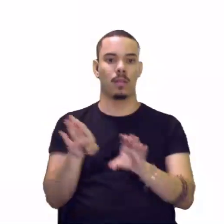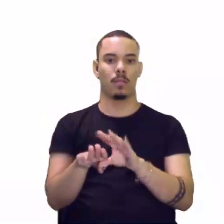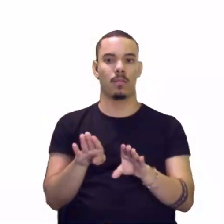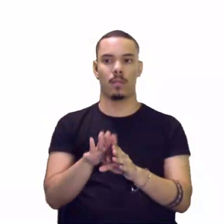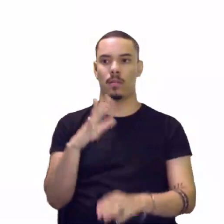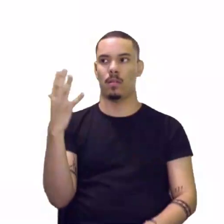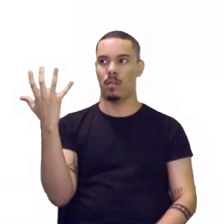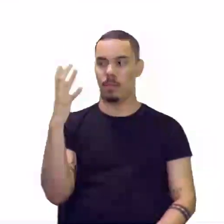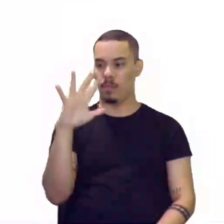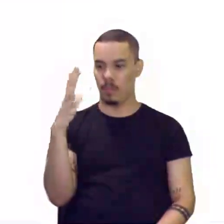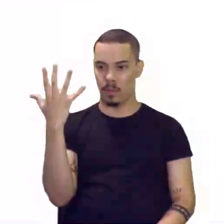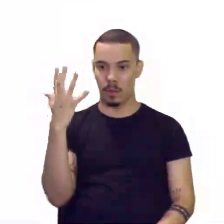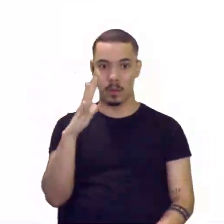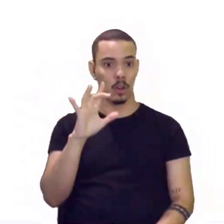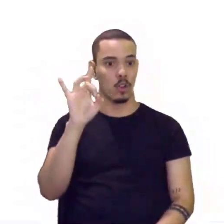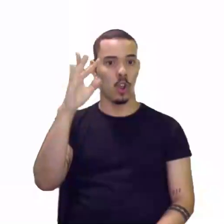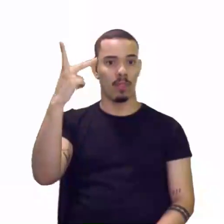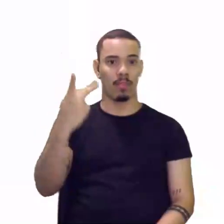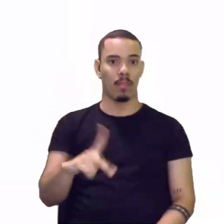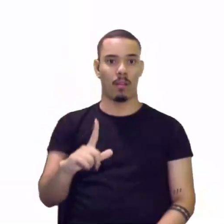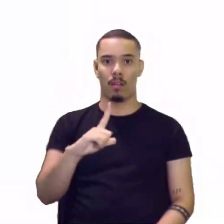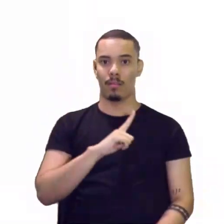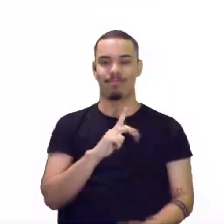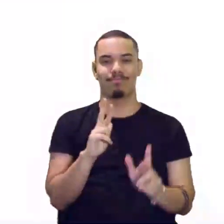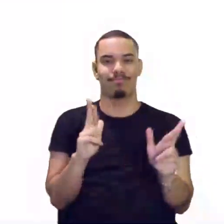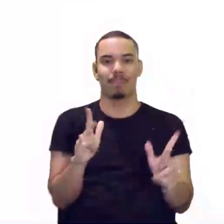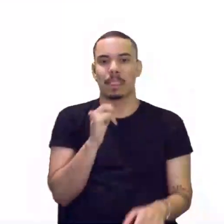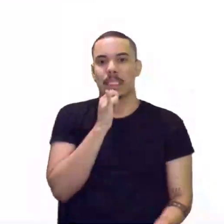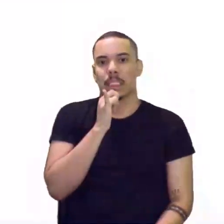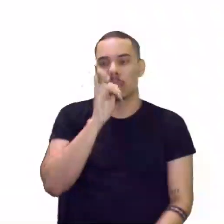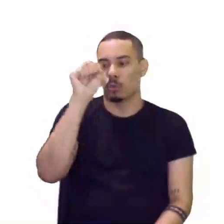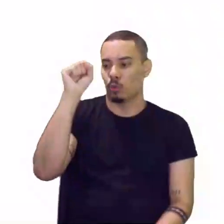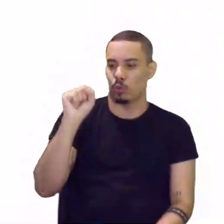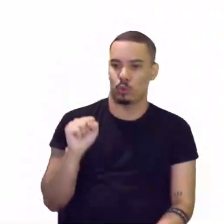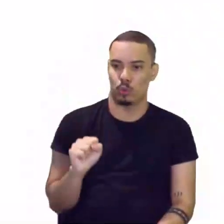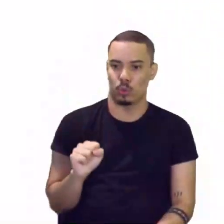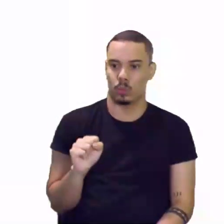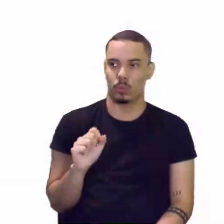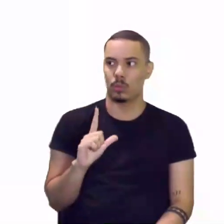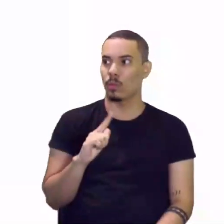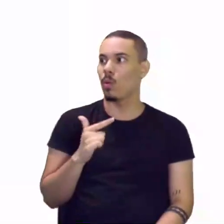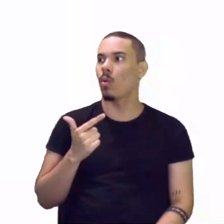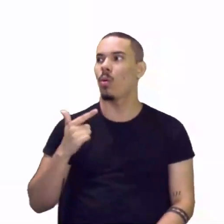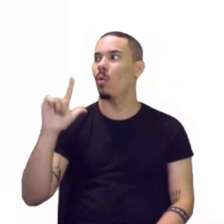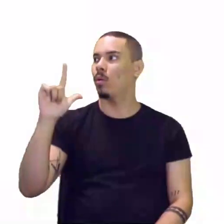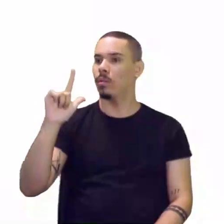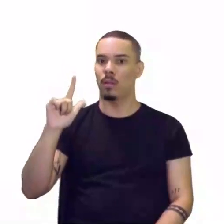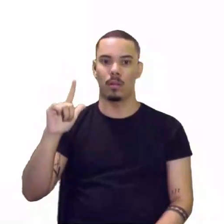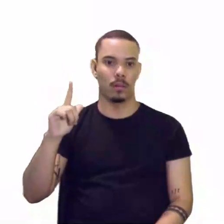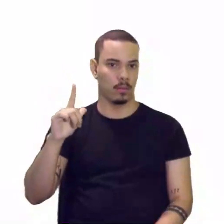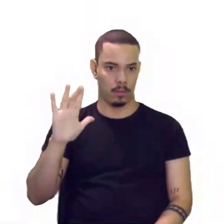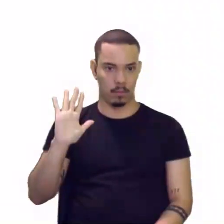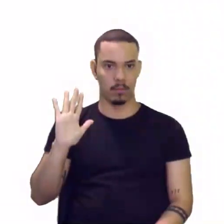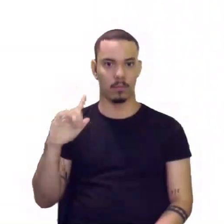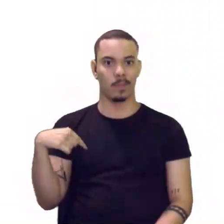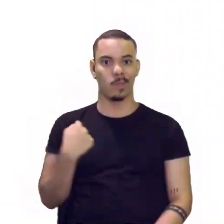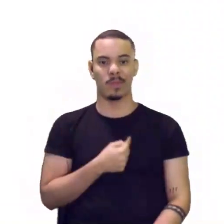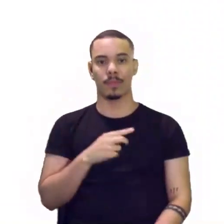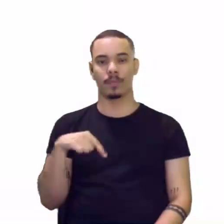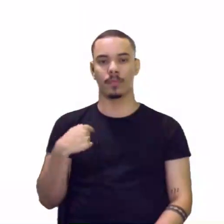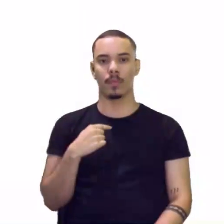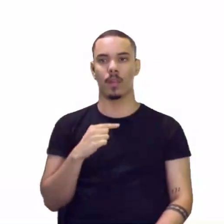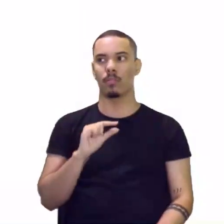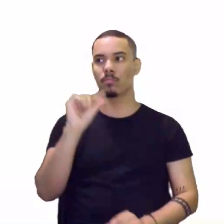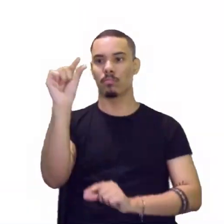climáticas, que só tem aqui. É diferente do sul do Brasil, que é uma outra região. Então, a gente